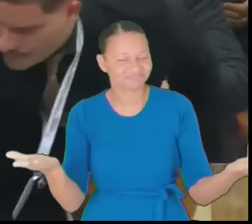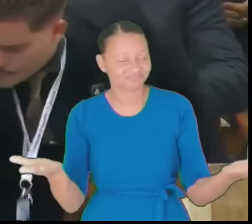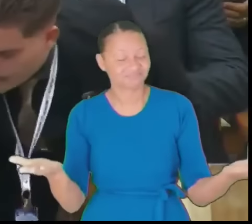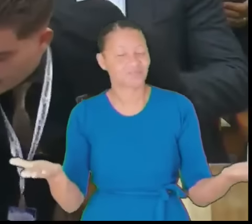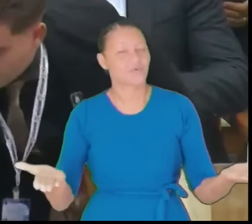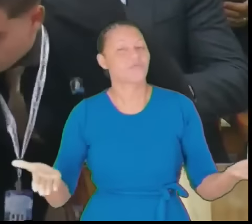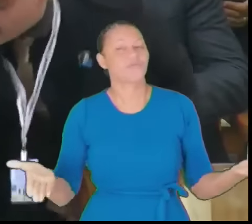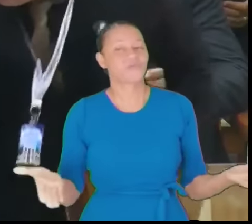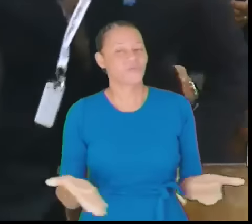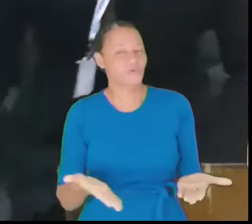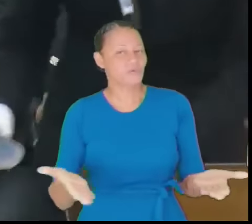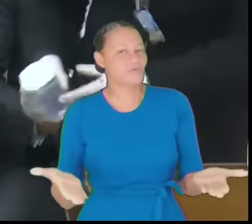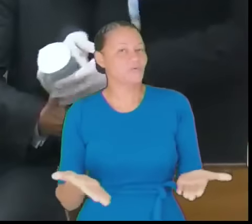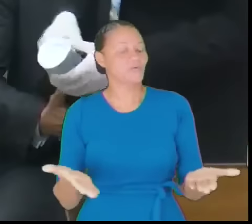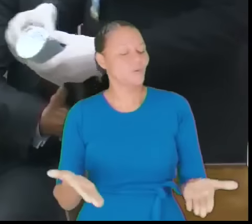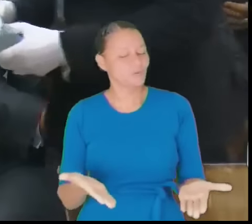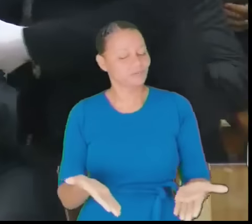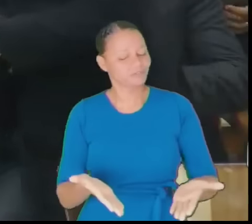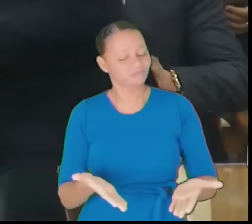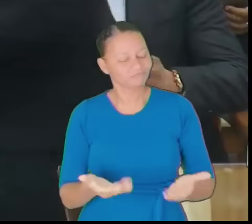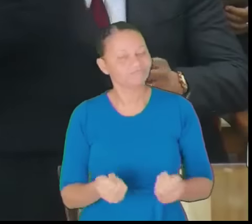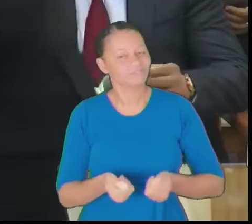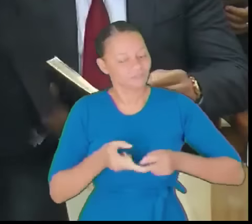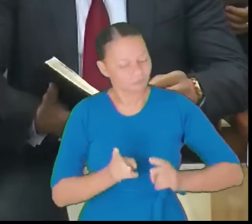nós estamos andando